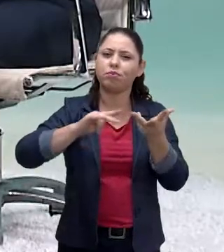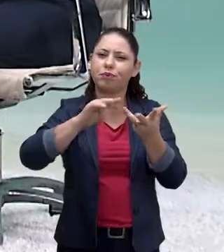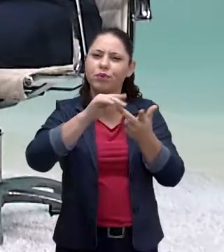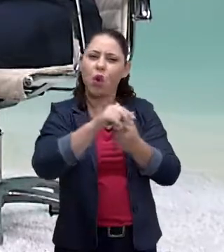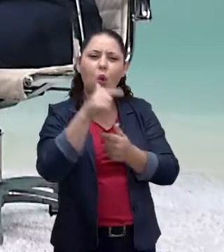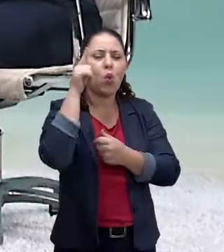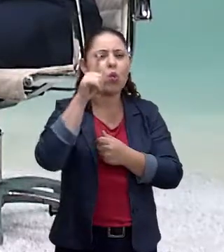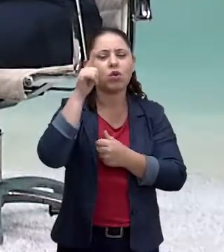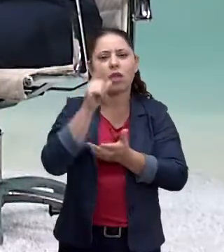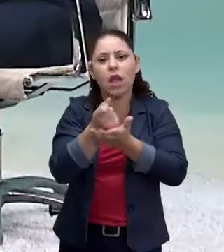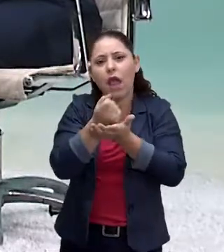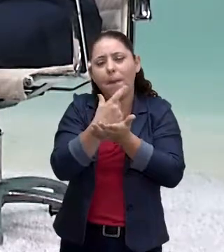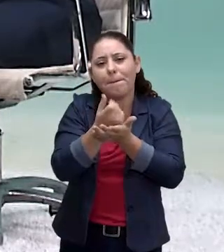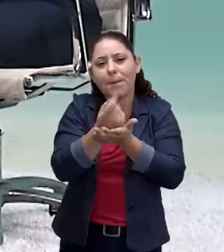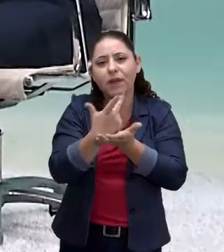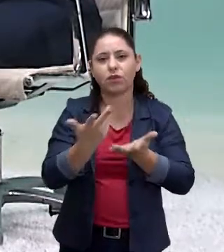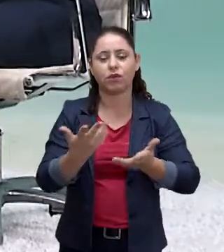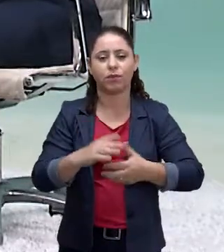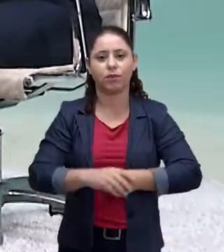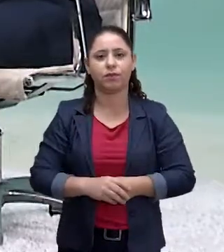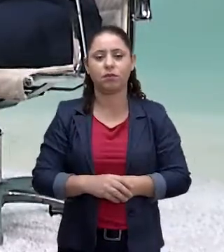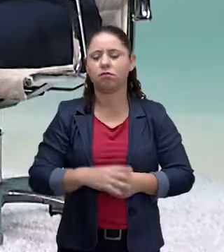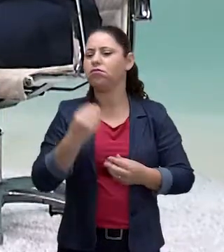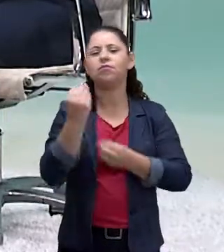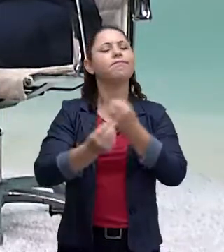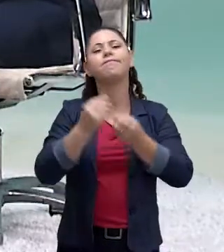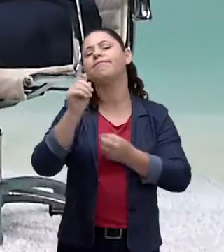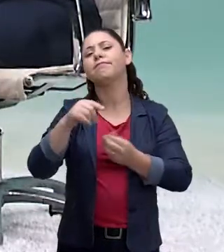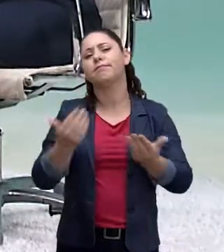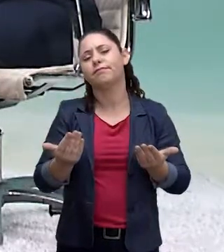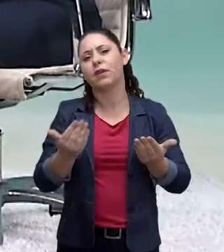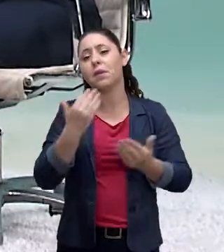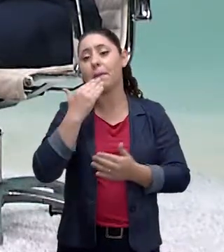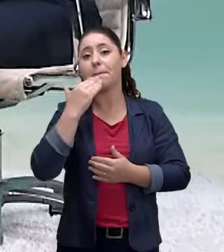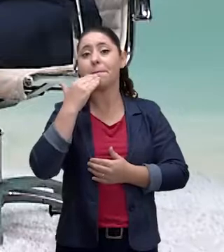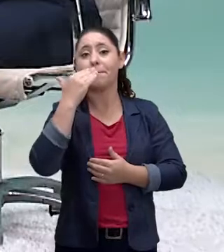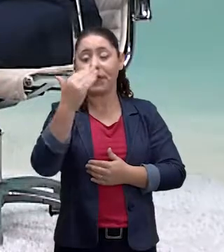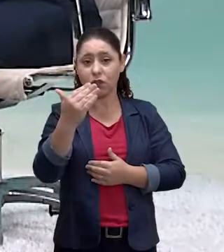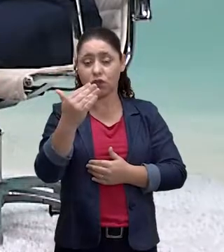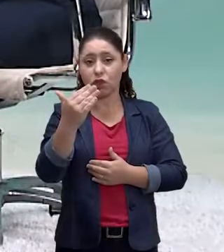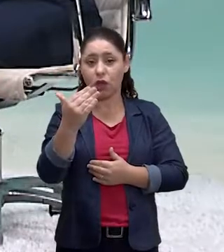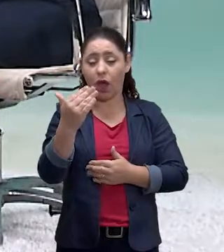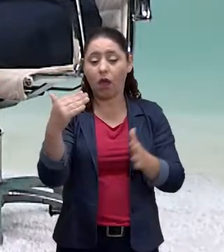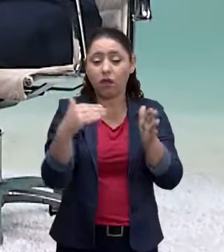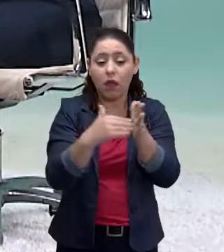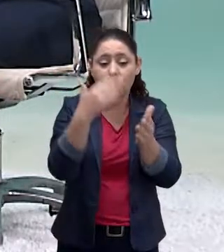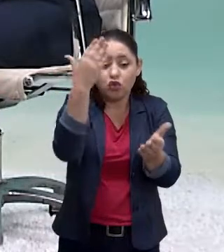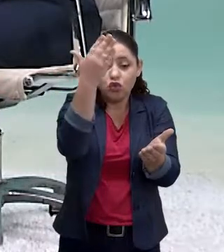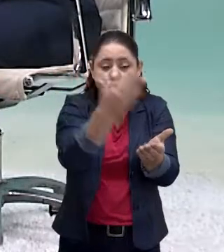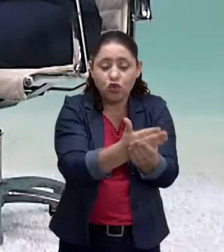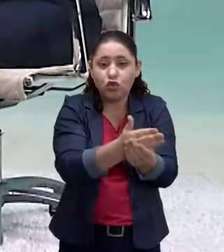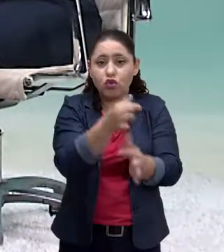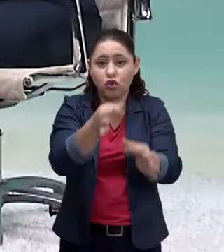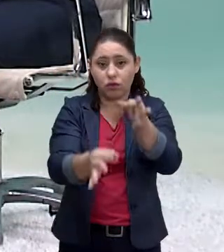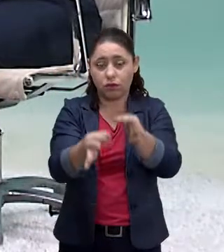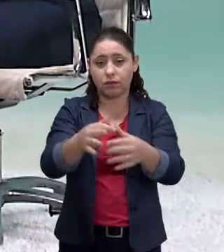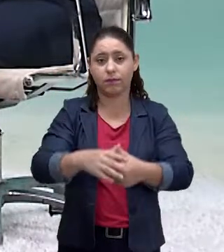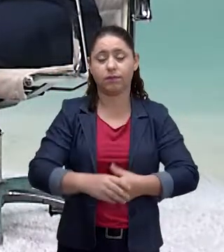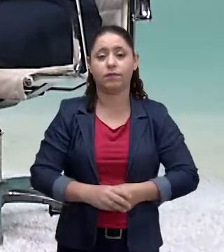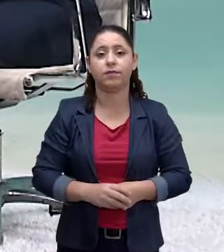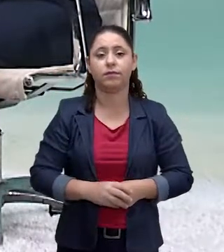comorbidades conseguirem medicamento, né? Como funciona do pedido até a judicialização dessa